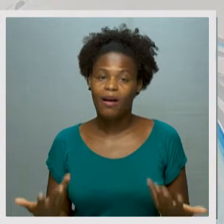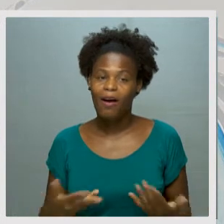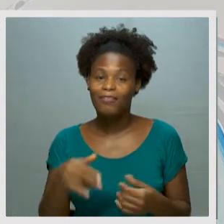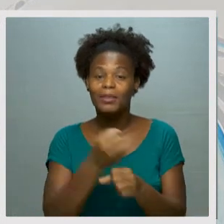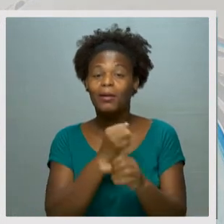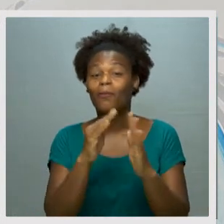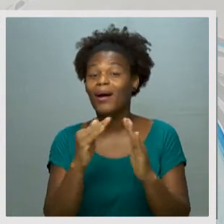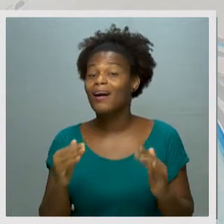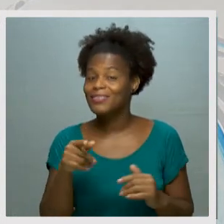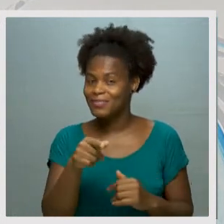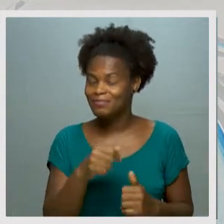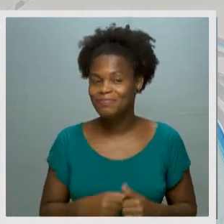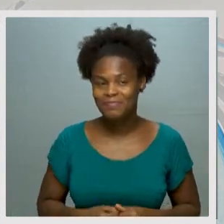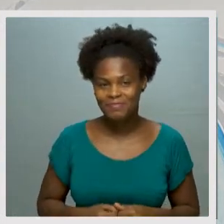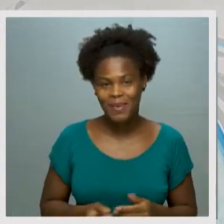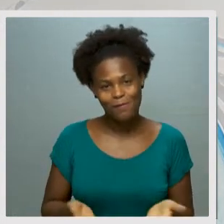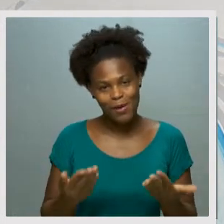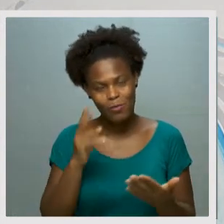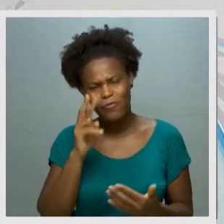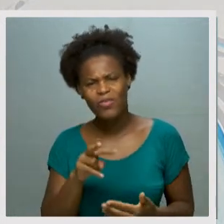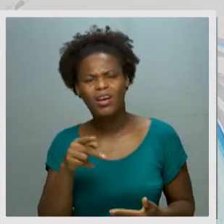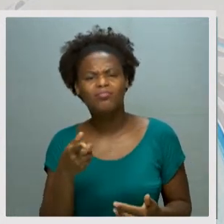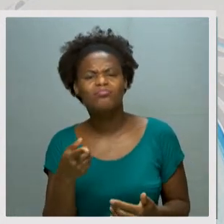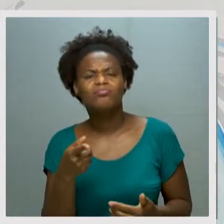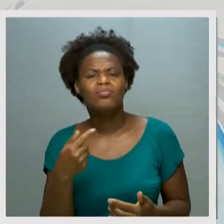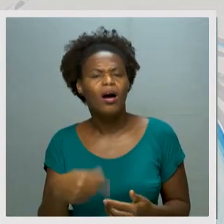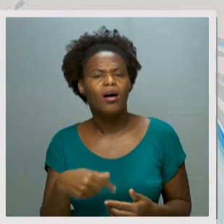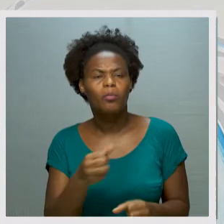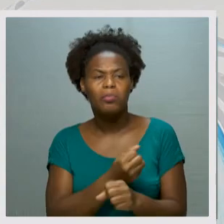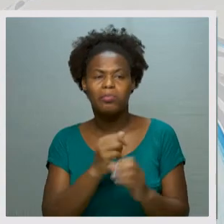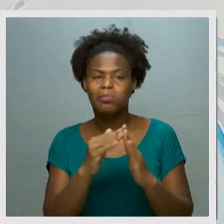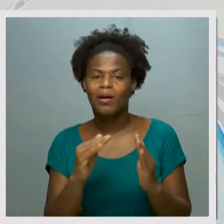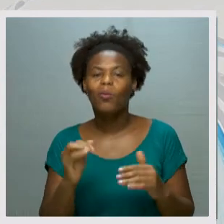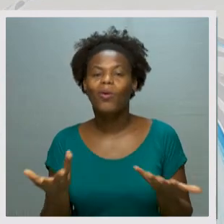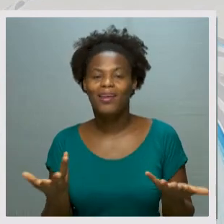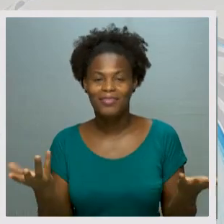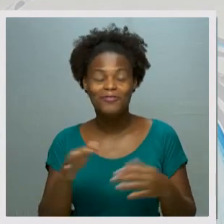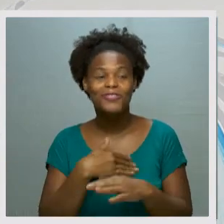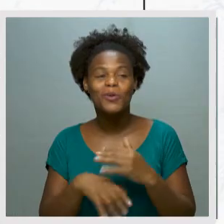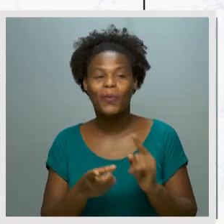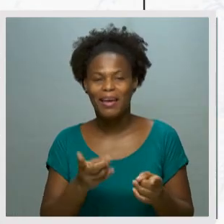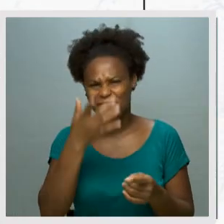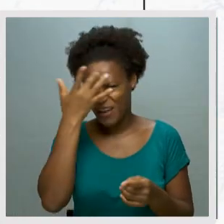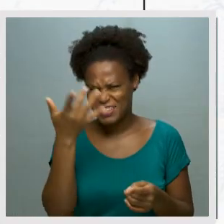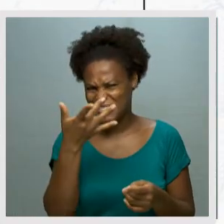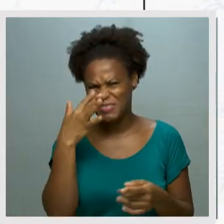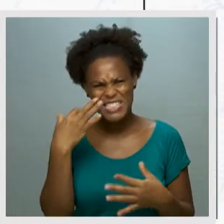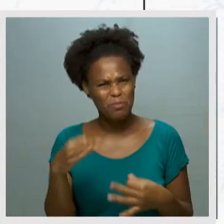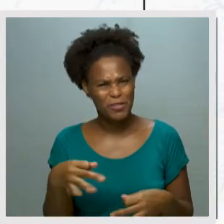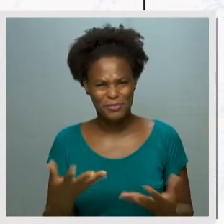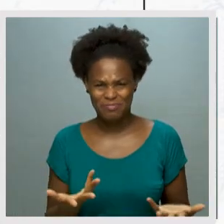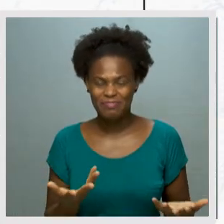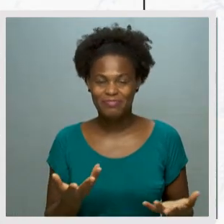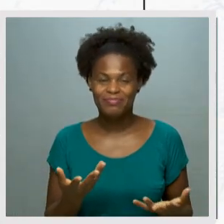para TPC. Vamos ver o que é que nos reserva o trabalho de casa. Muito fácil e muito